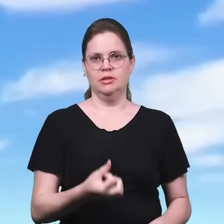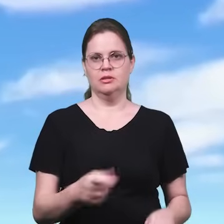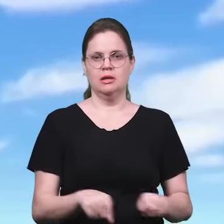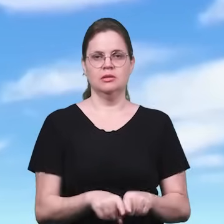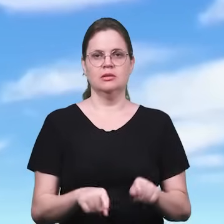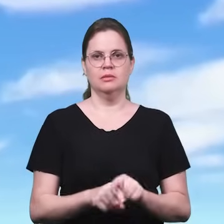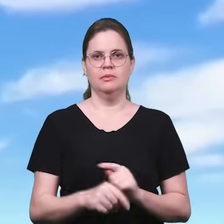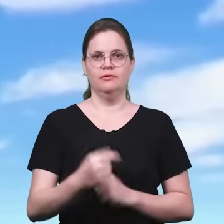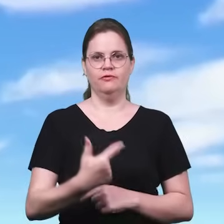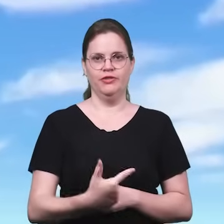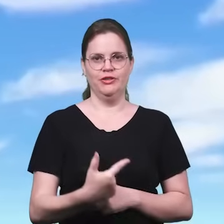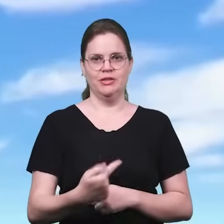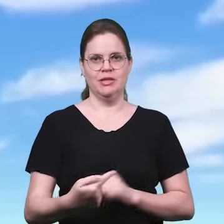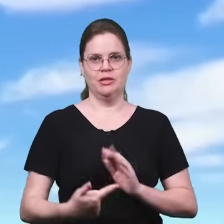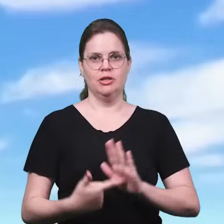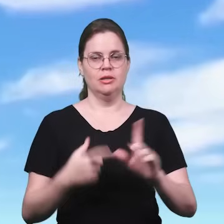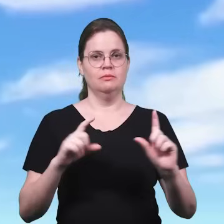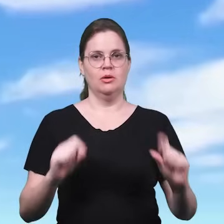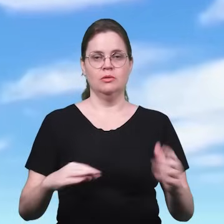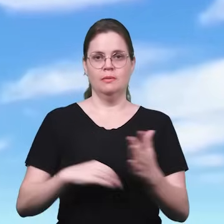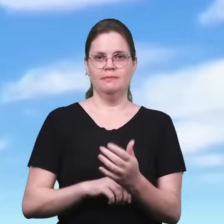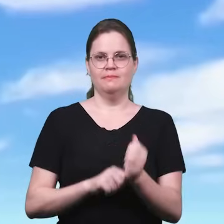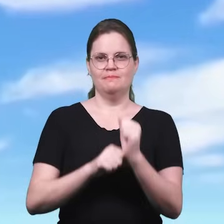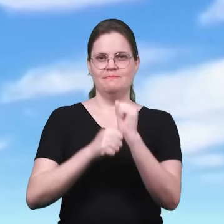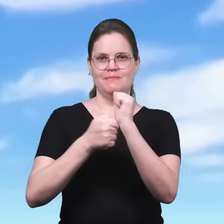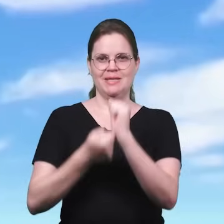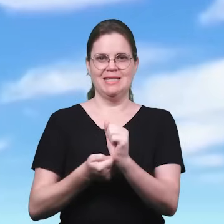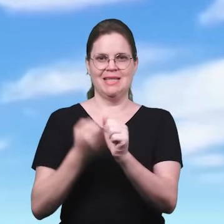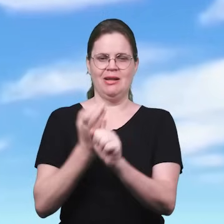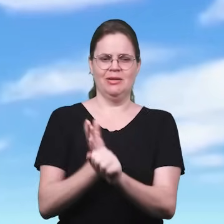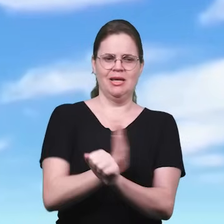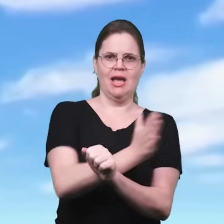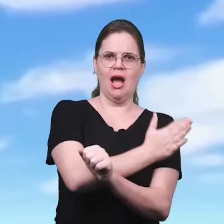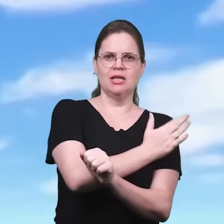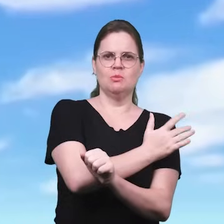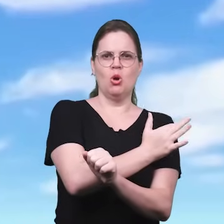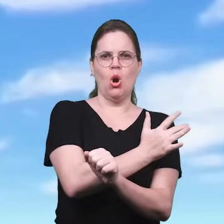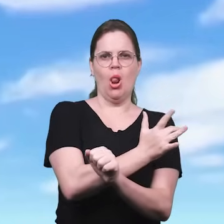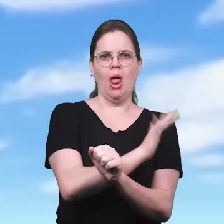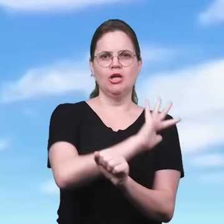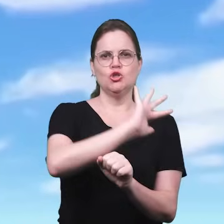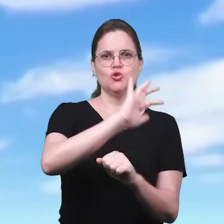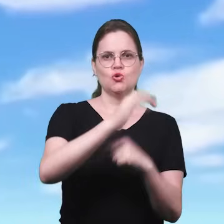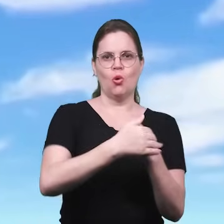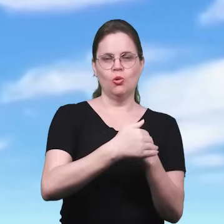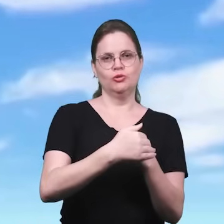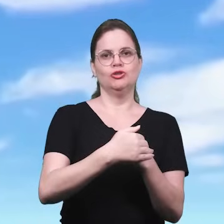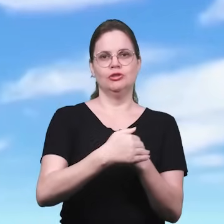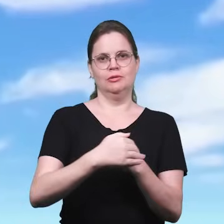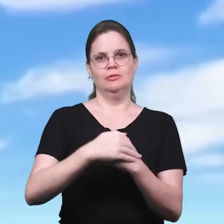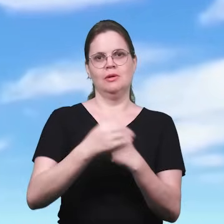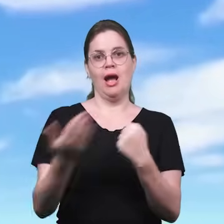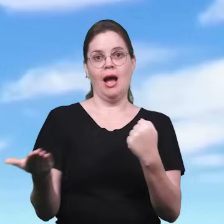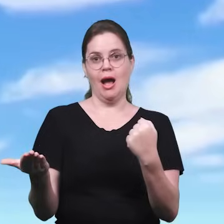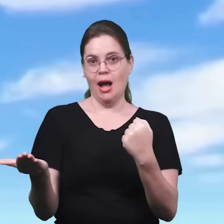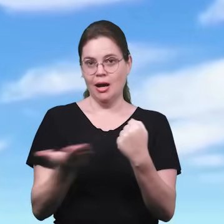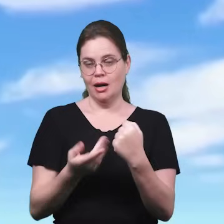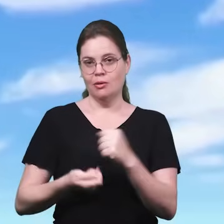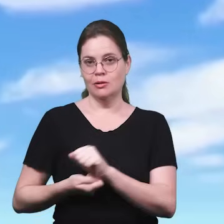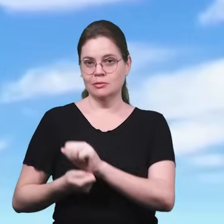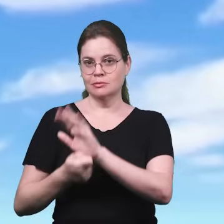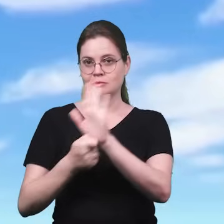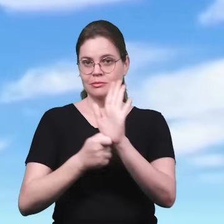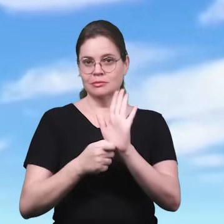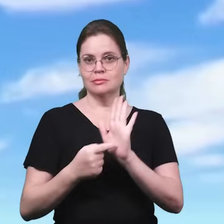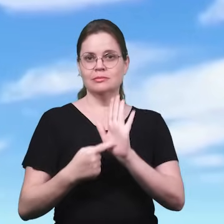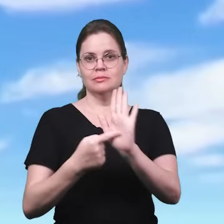diz, o mistério que esteve oculto pelos séculos dos séculos, em todas as gerações, agora foi